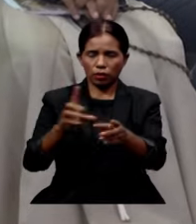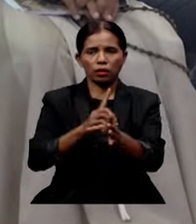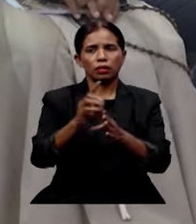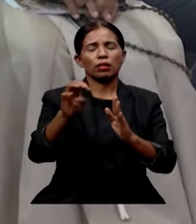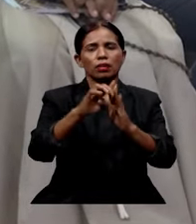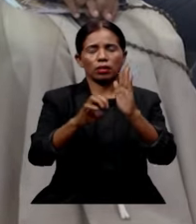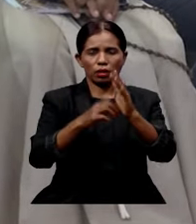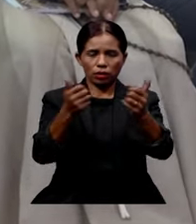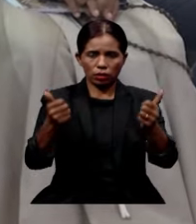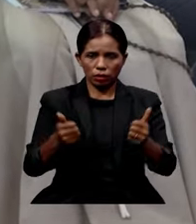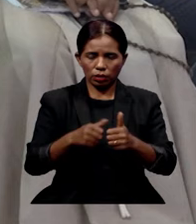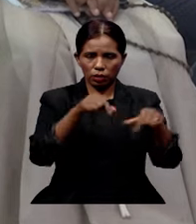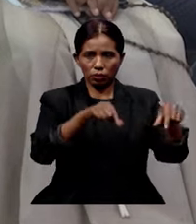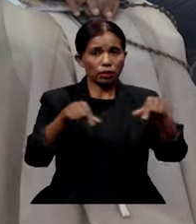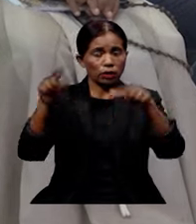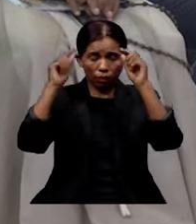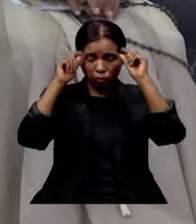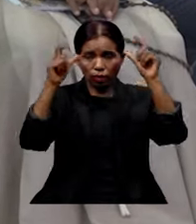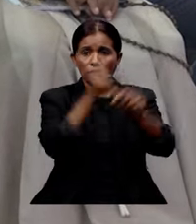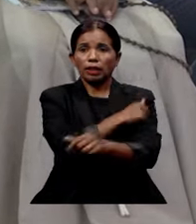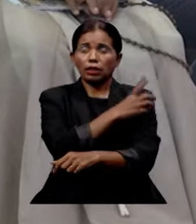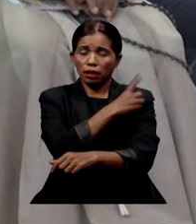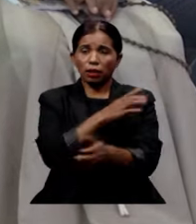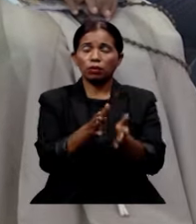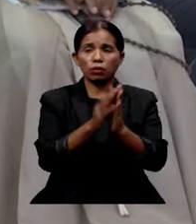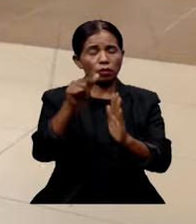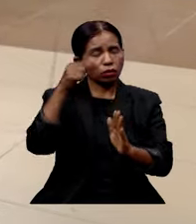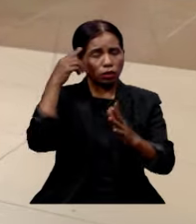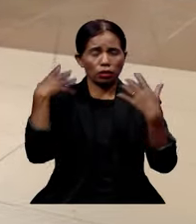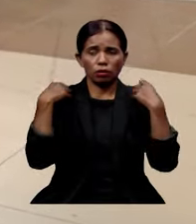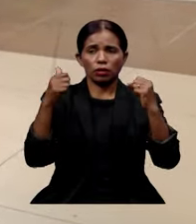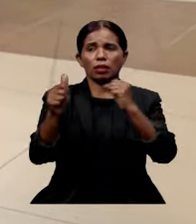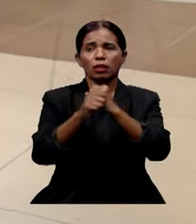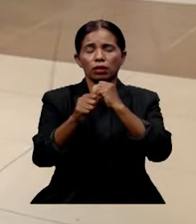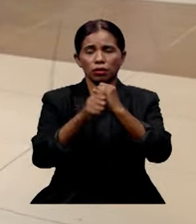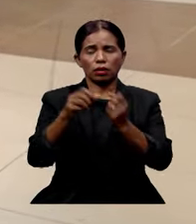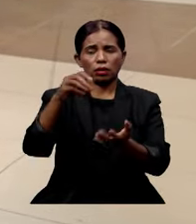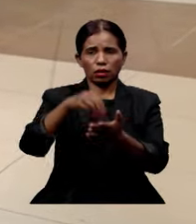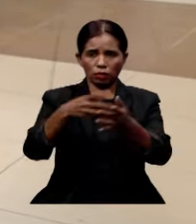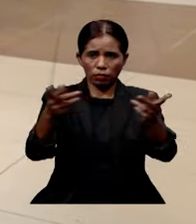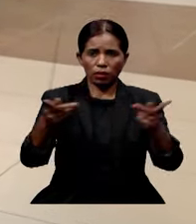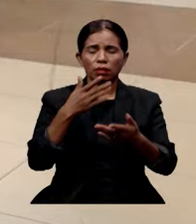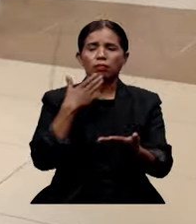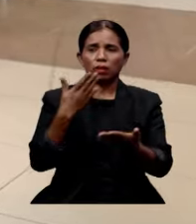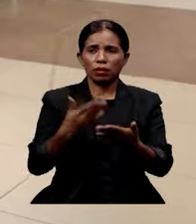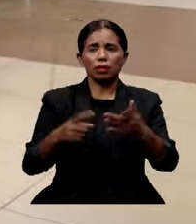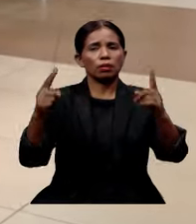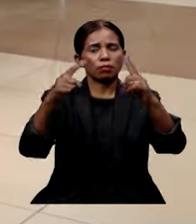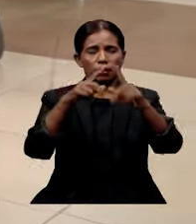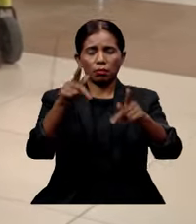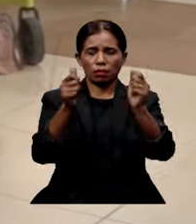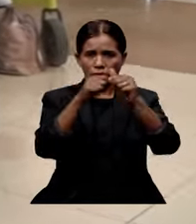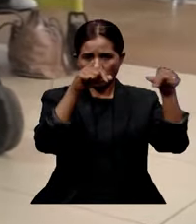Executivo da Associação Deficiência Timor-Leste, russo ba governo atu forte e ação, onde cria condição de mediat ba ema ho